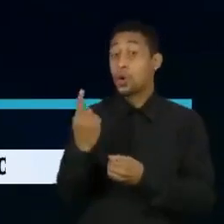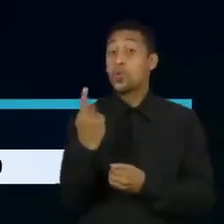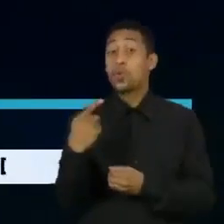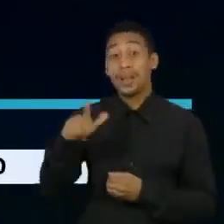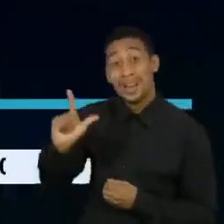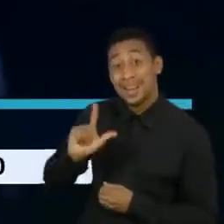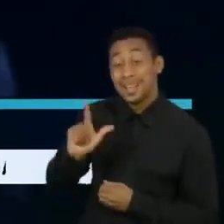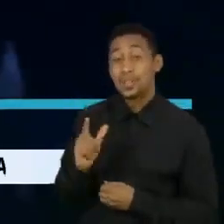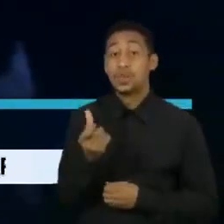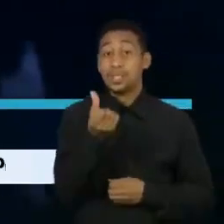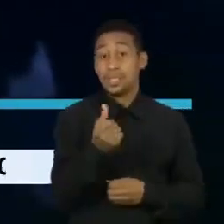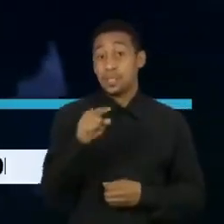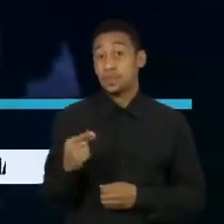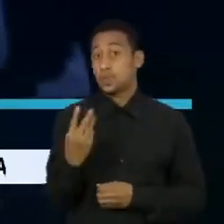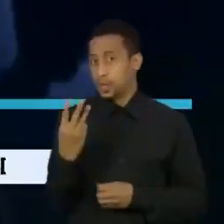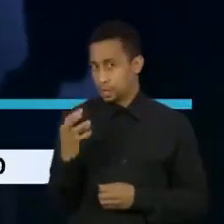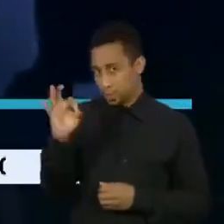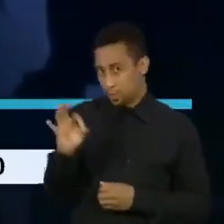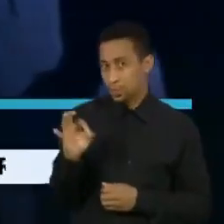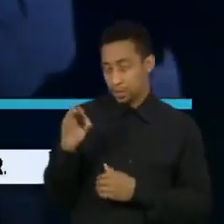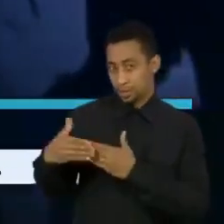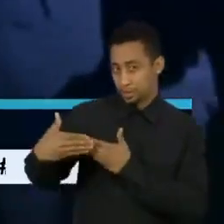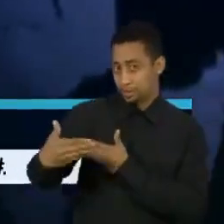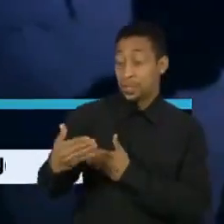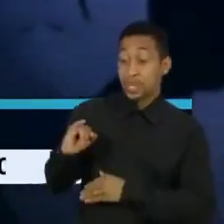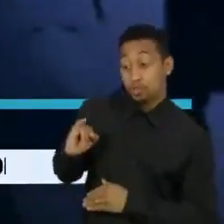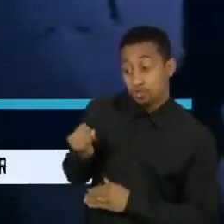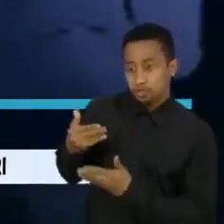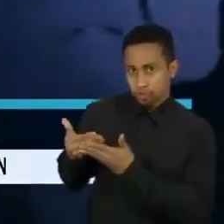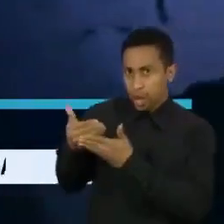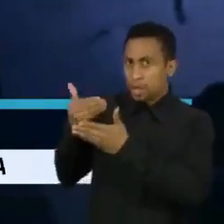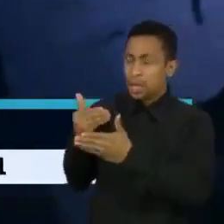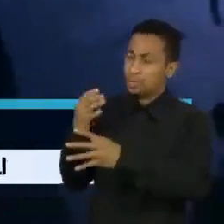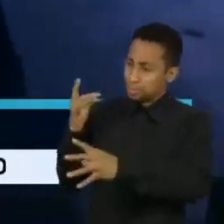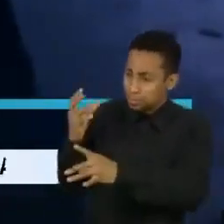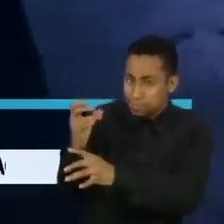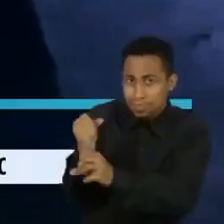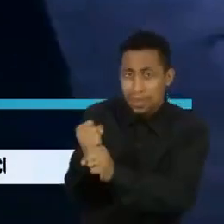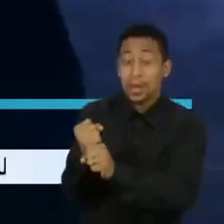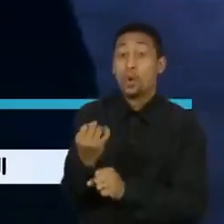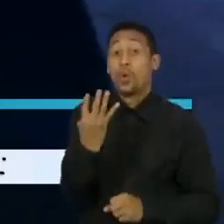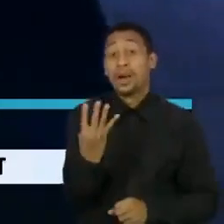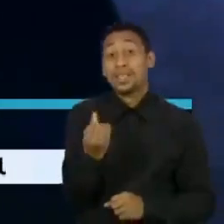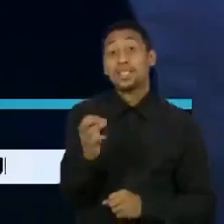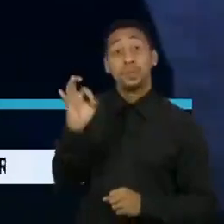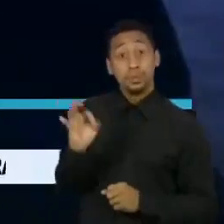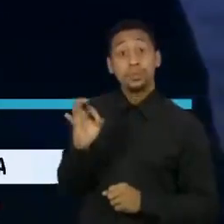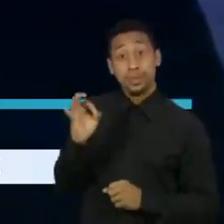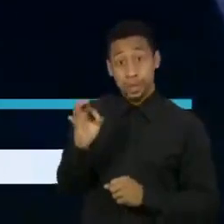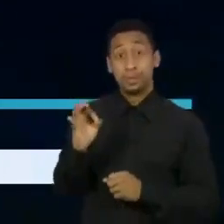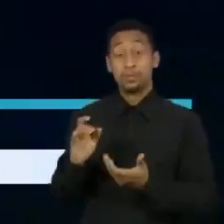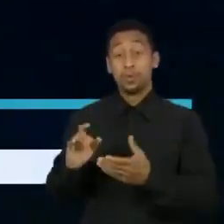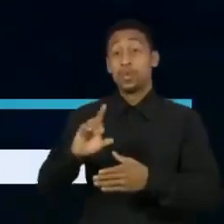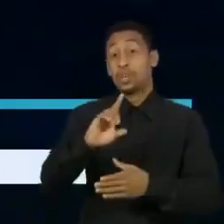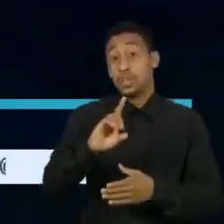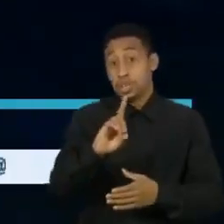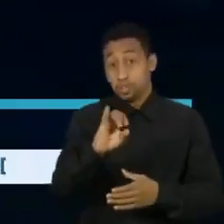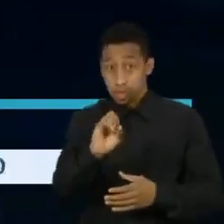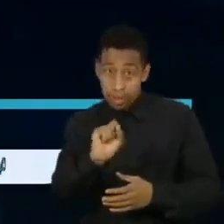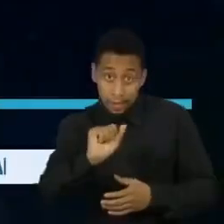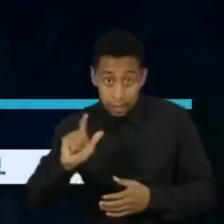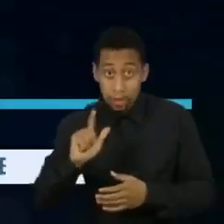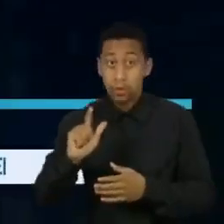subir 6,3%. Desde janeiro, a alta já acumula 46%. No diesel, a correção é